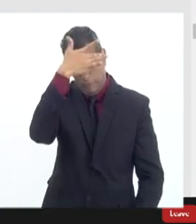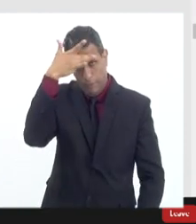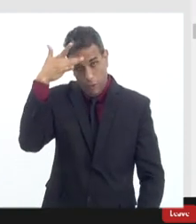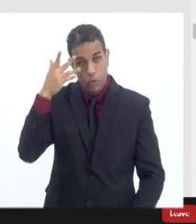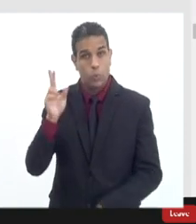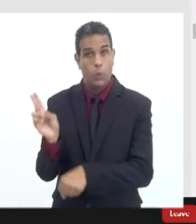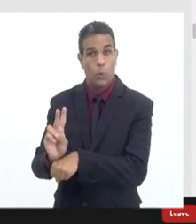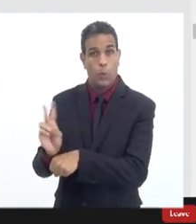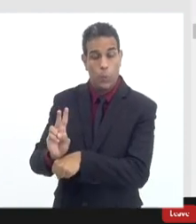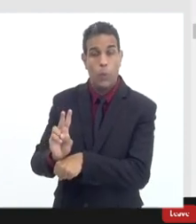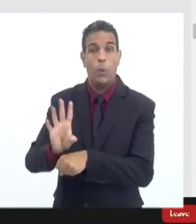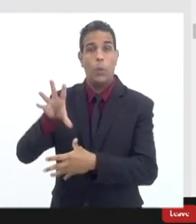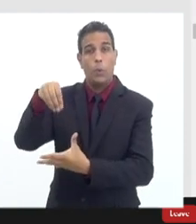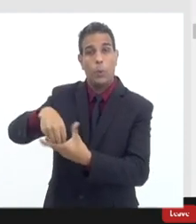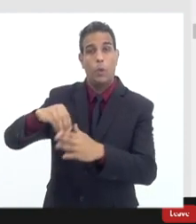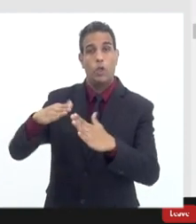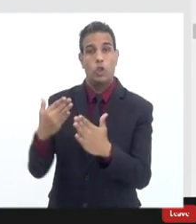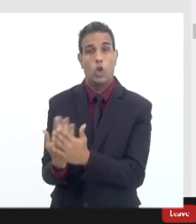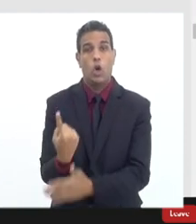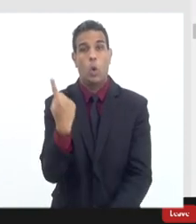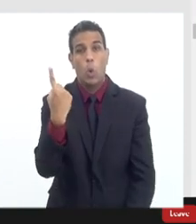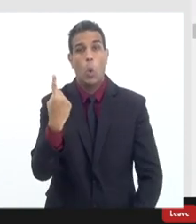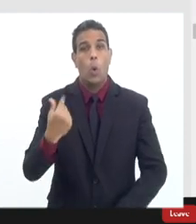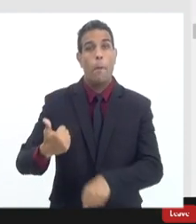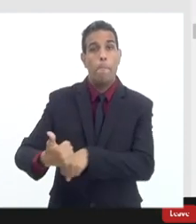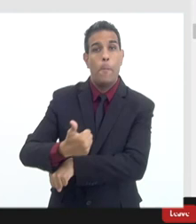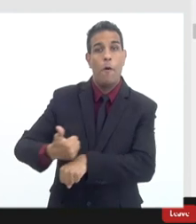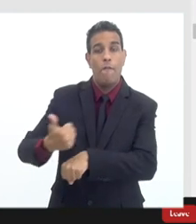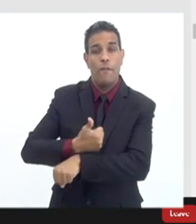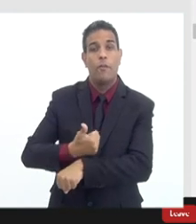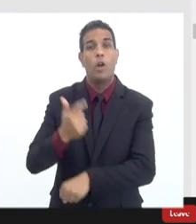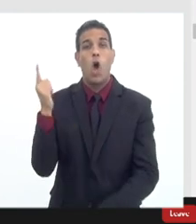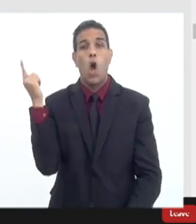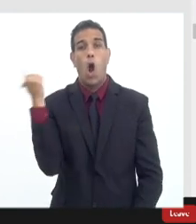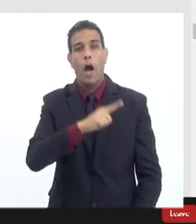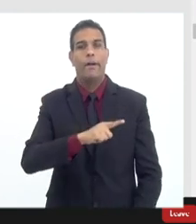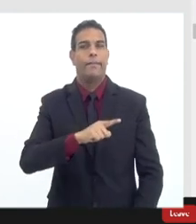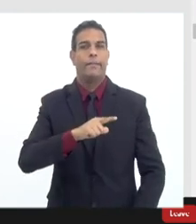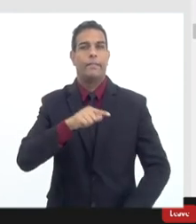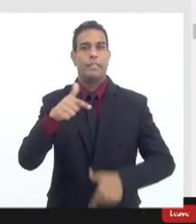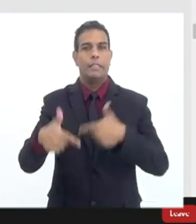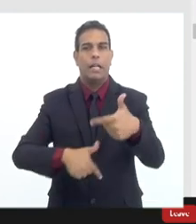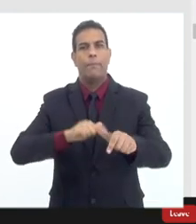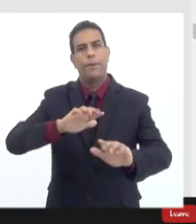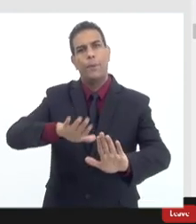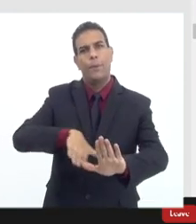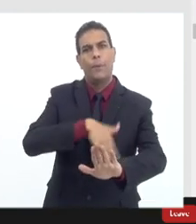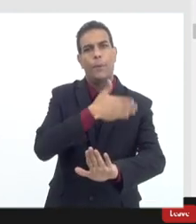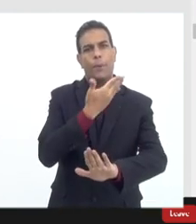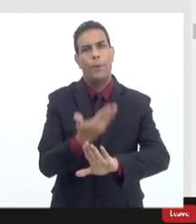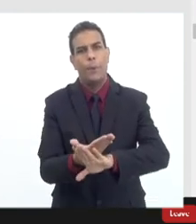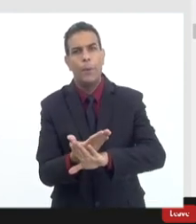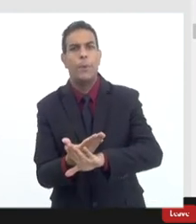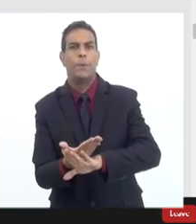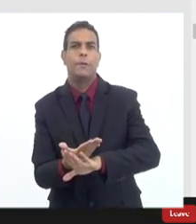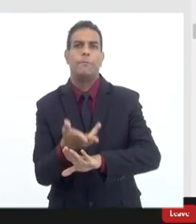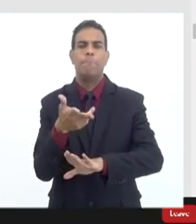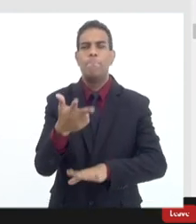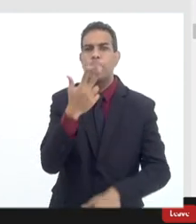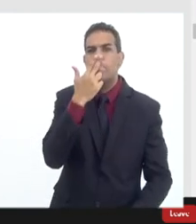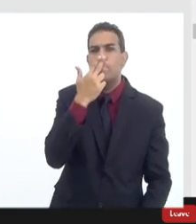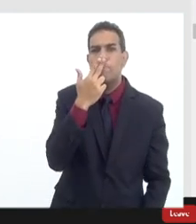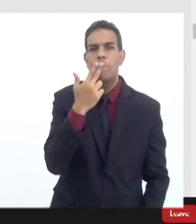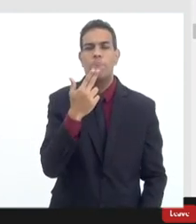maioria das escolas só possuem um porteiro, mesmo aquelas que funcionam em 2 turnos. As que funcionam em 3 estão aí com uma projeção de